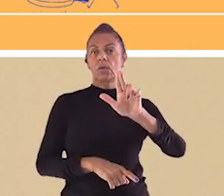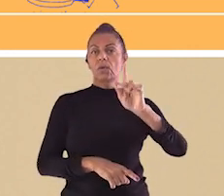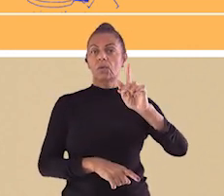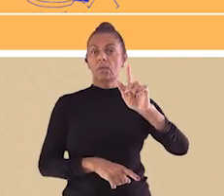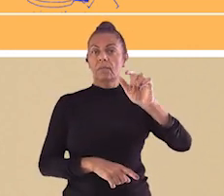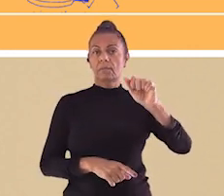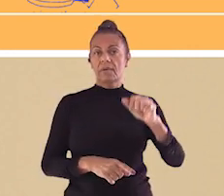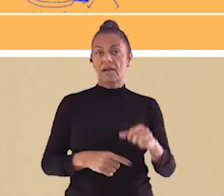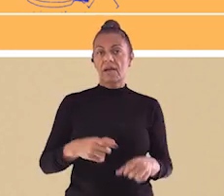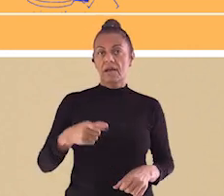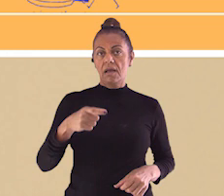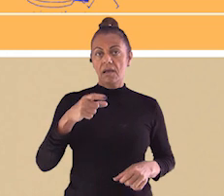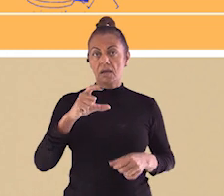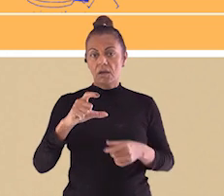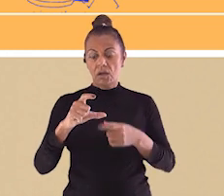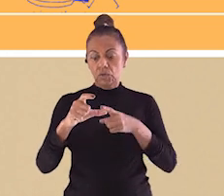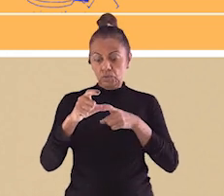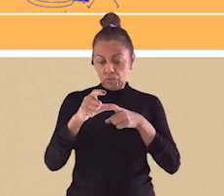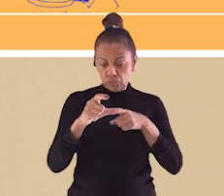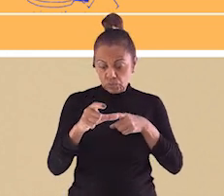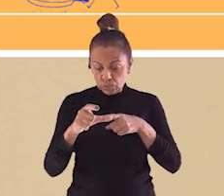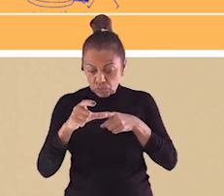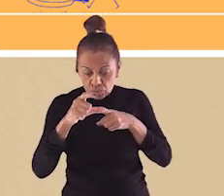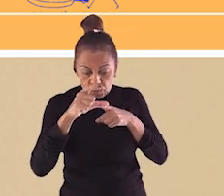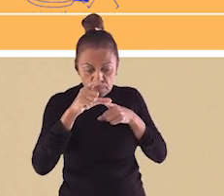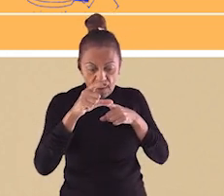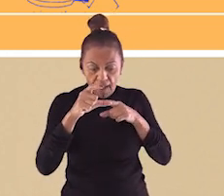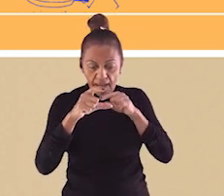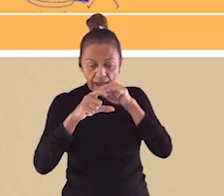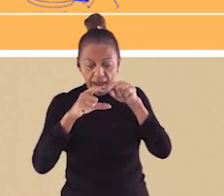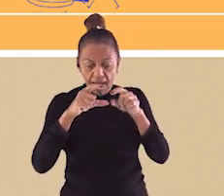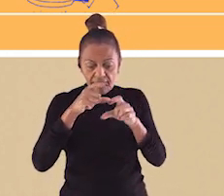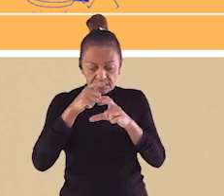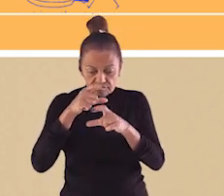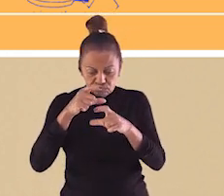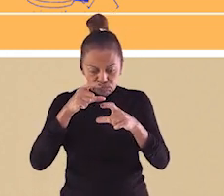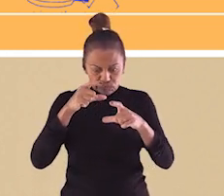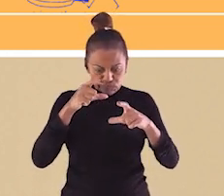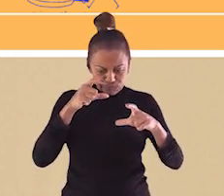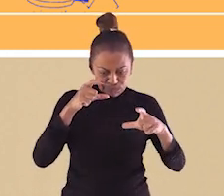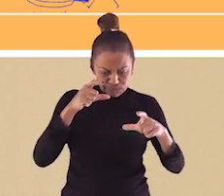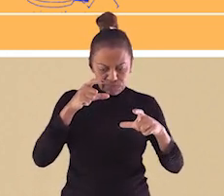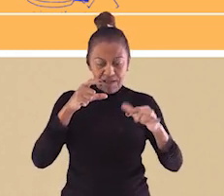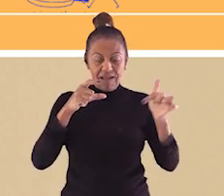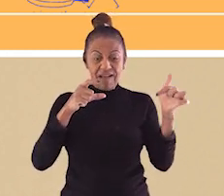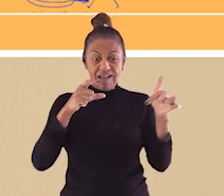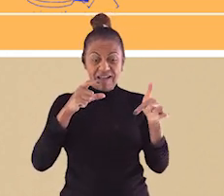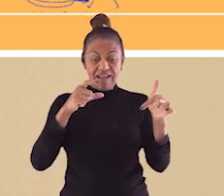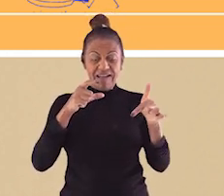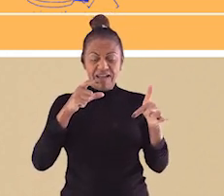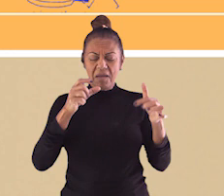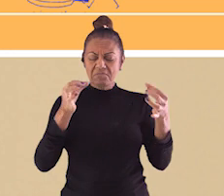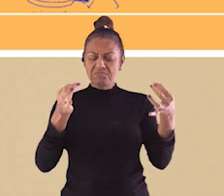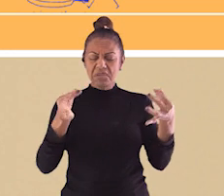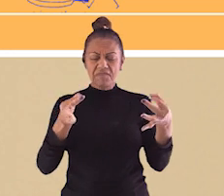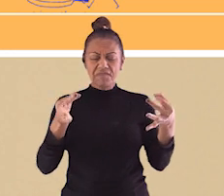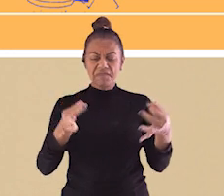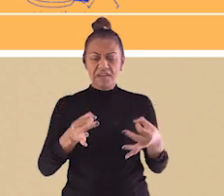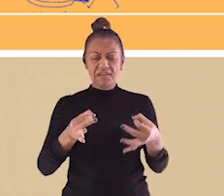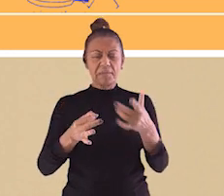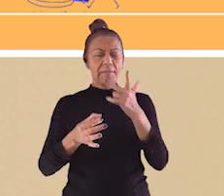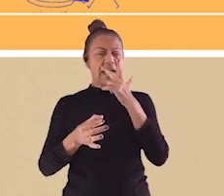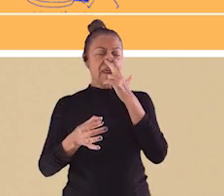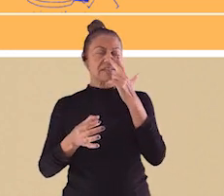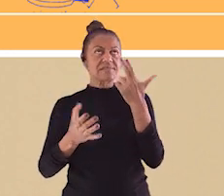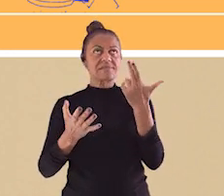em geral a todas as lentes de aumento. É tão eficiente que é considerada um microscópio